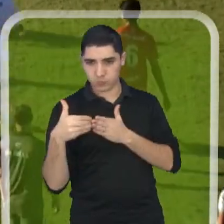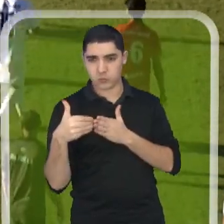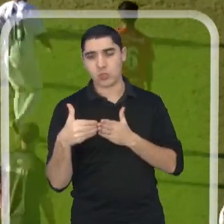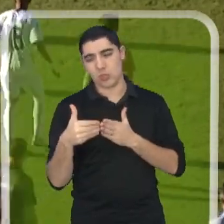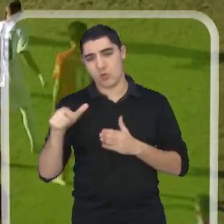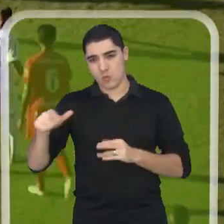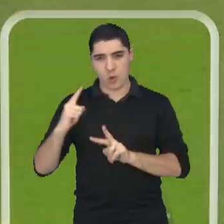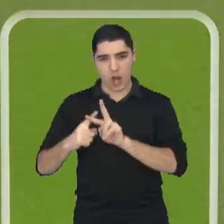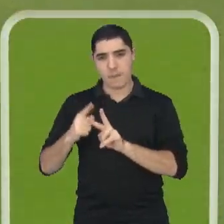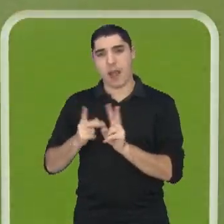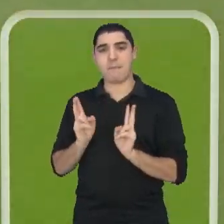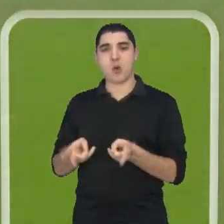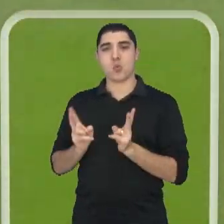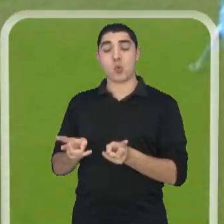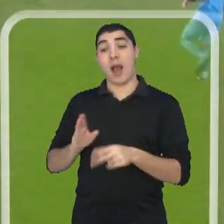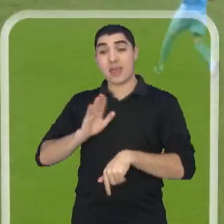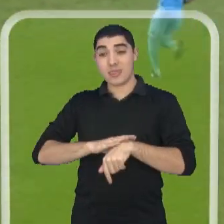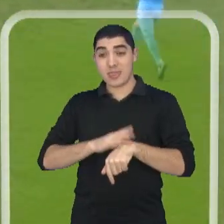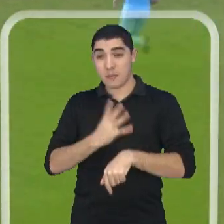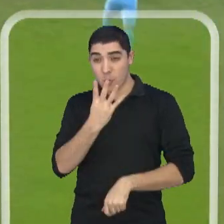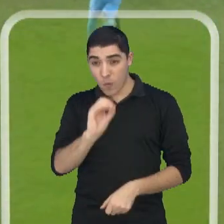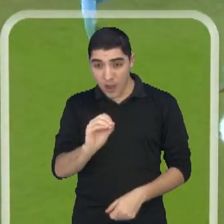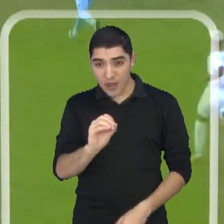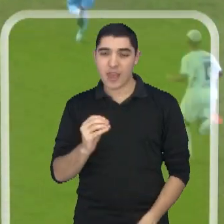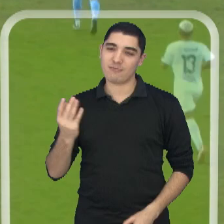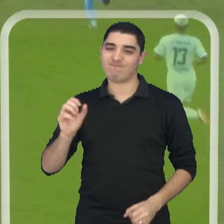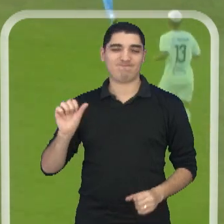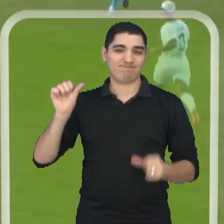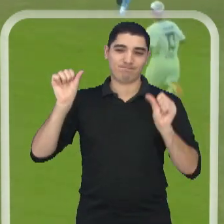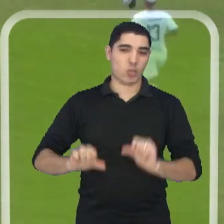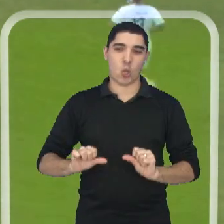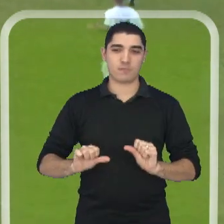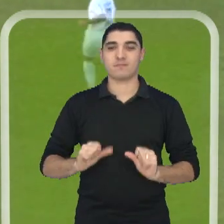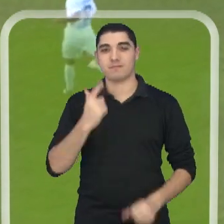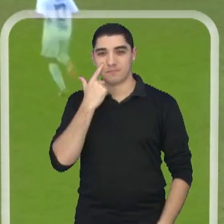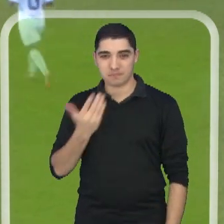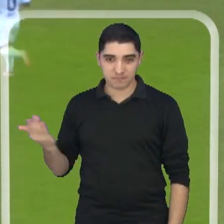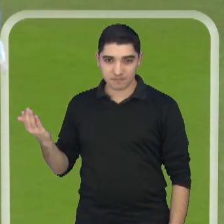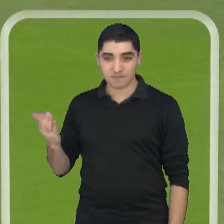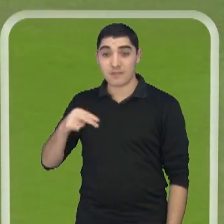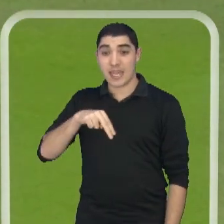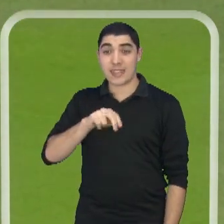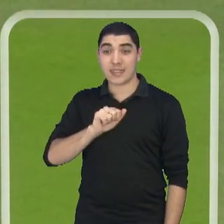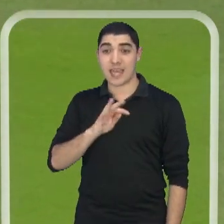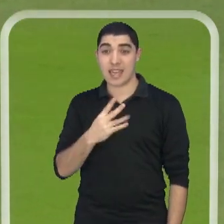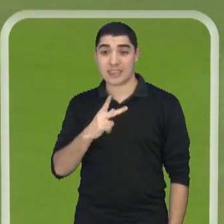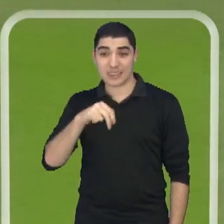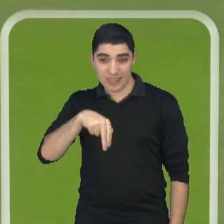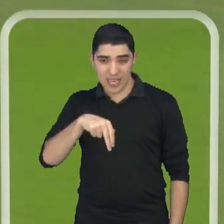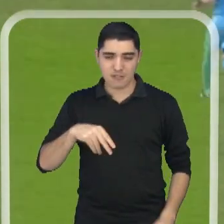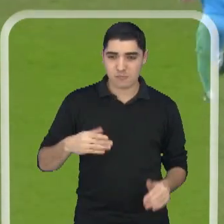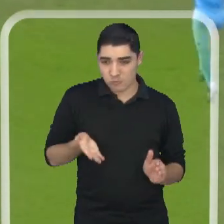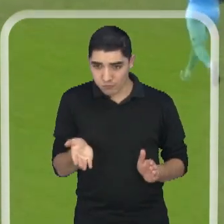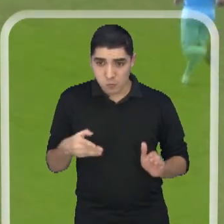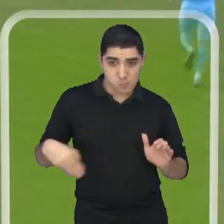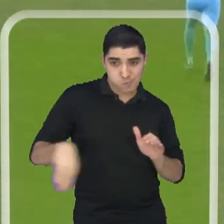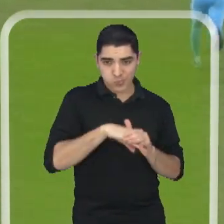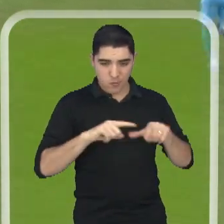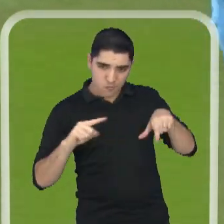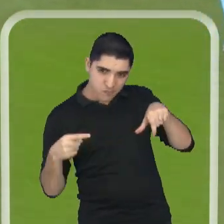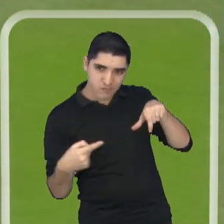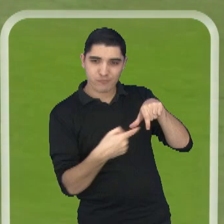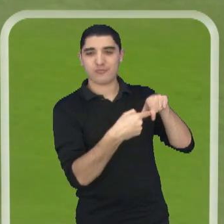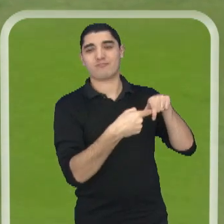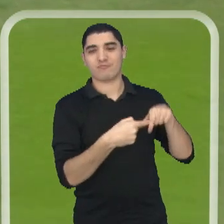o resultado. E aos 40 minutos, o golpe final. Natan recebeu o cruzamento, dominou e tocou para o fundo